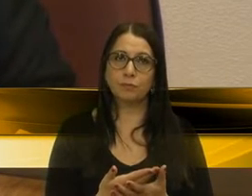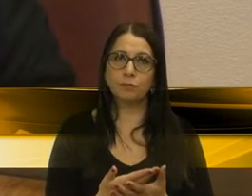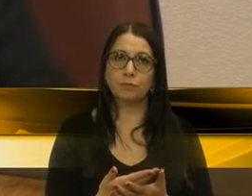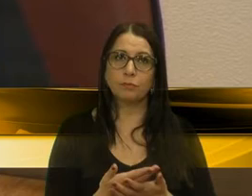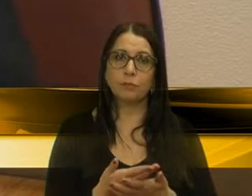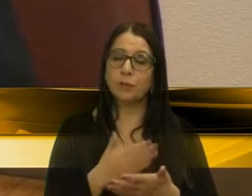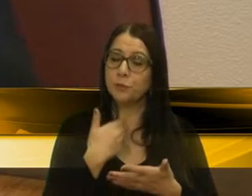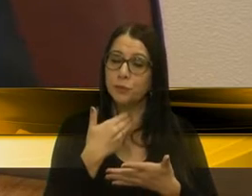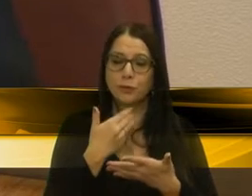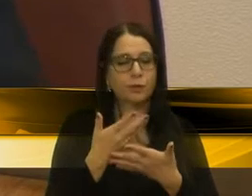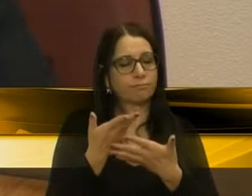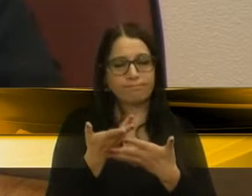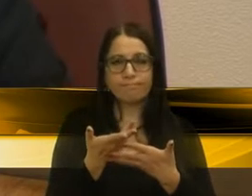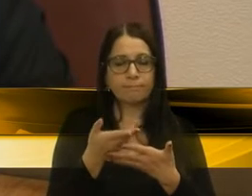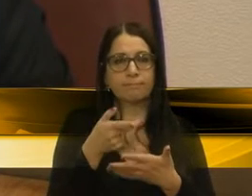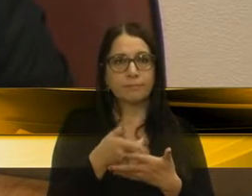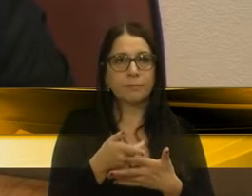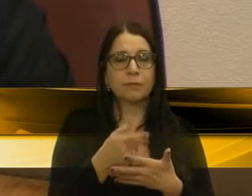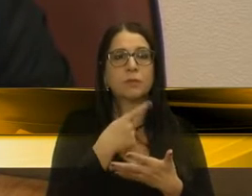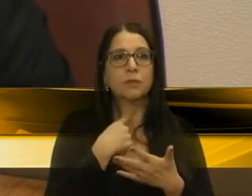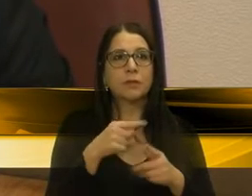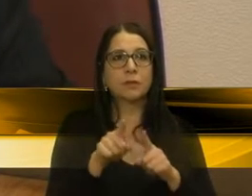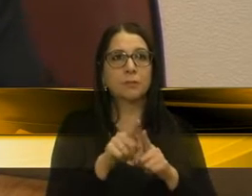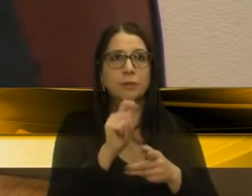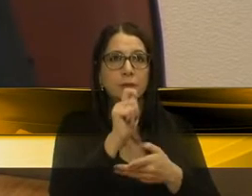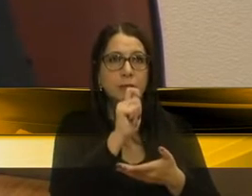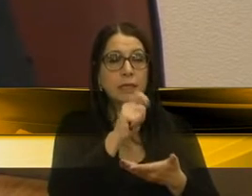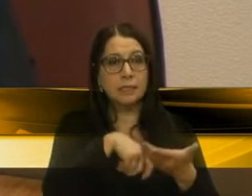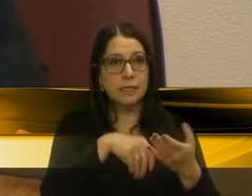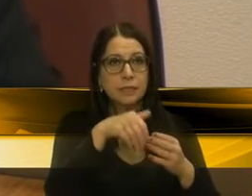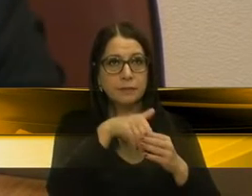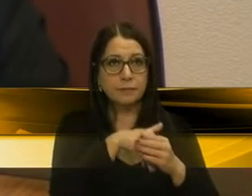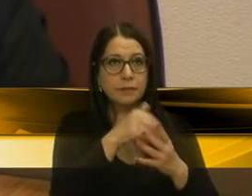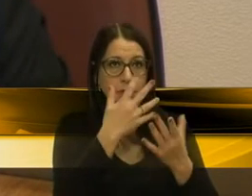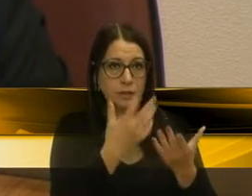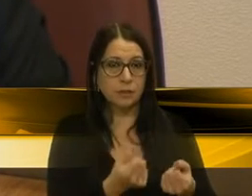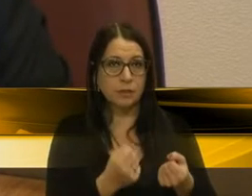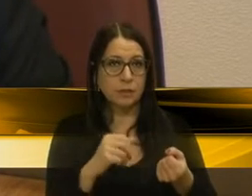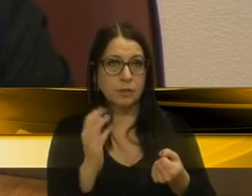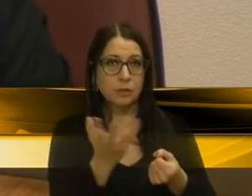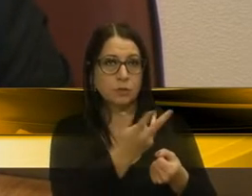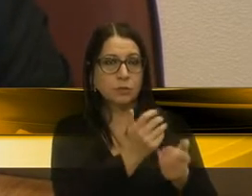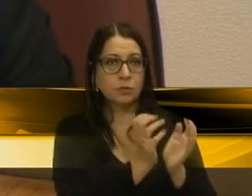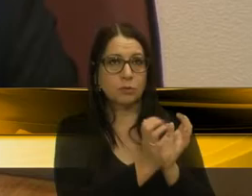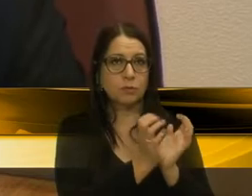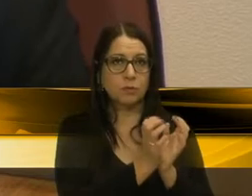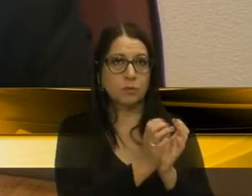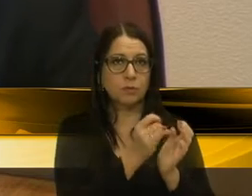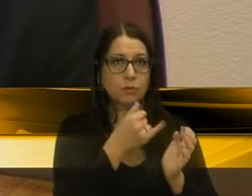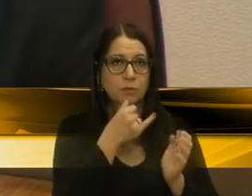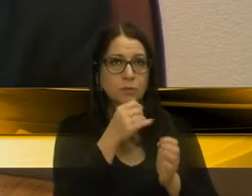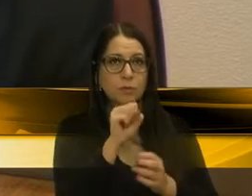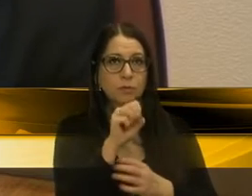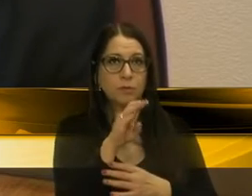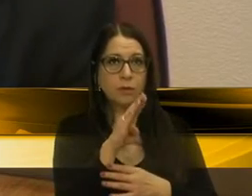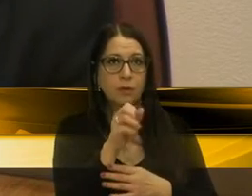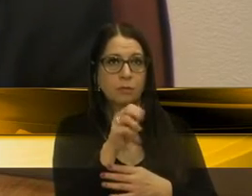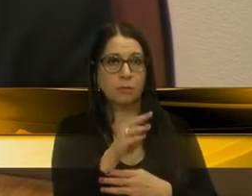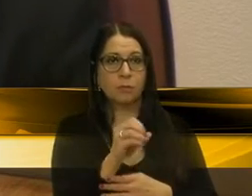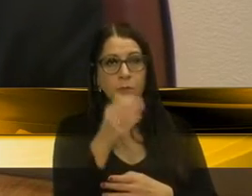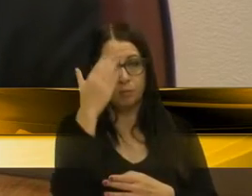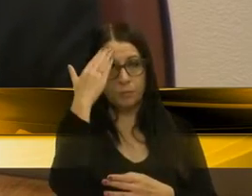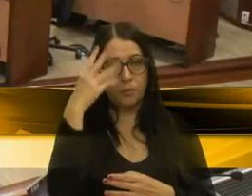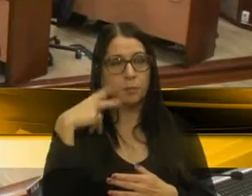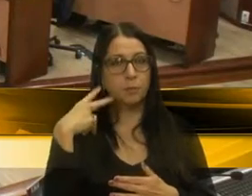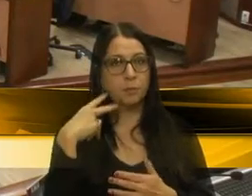adianta. Gostaria também de assinar esse voto, Vossa Excelência já aceitou, o voto coletivo de pesar ao Sbabo. Obrigado,